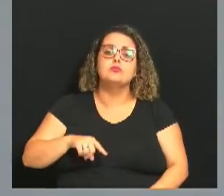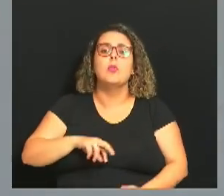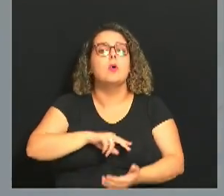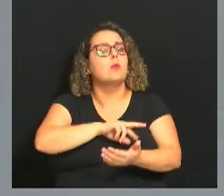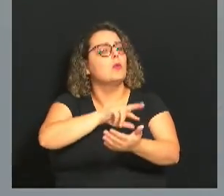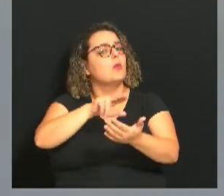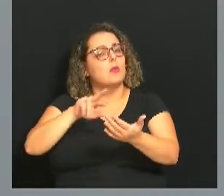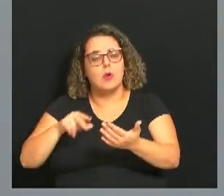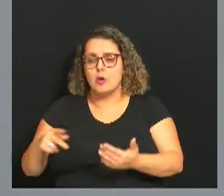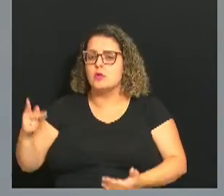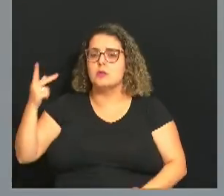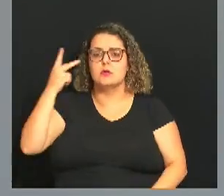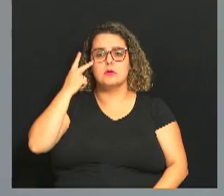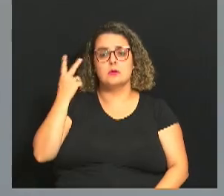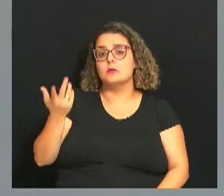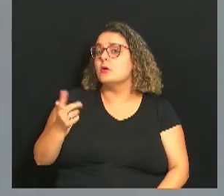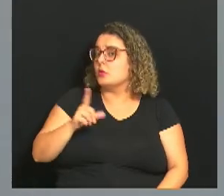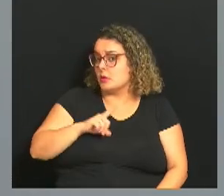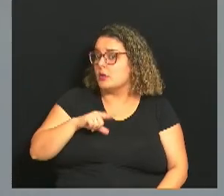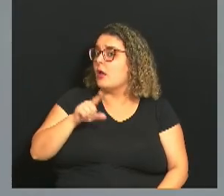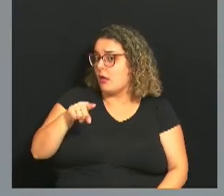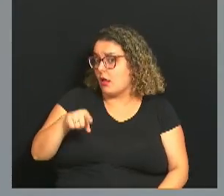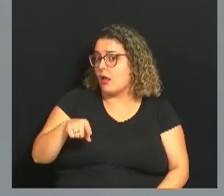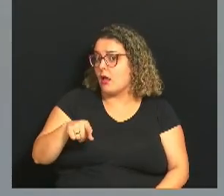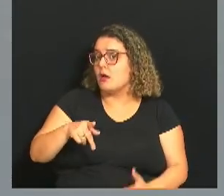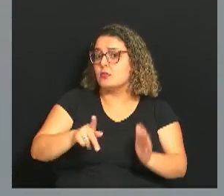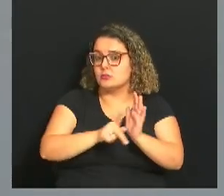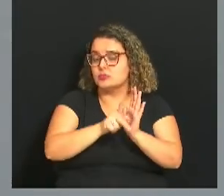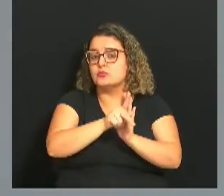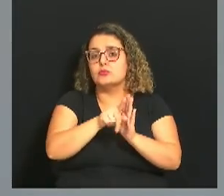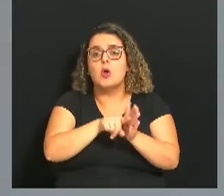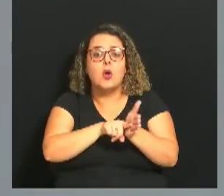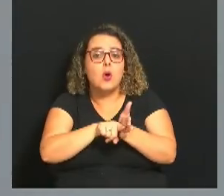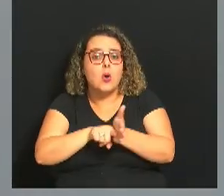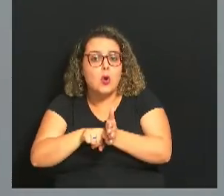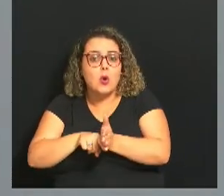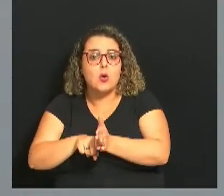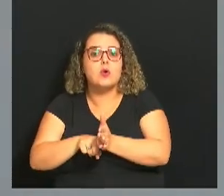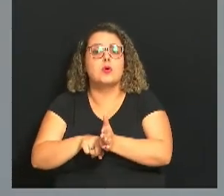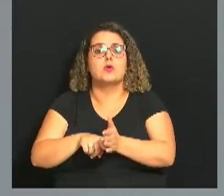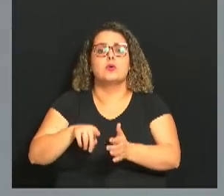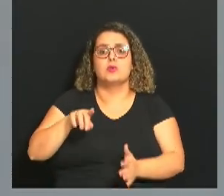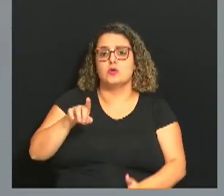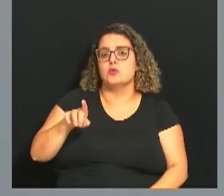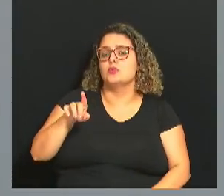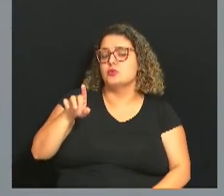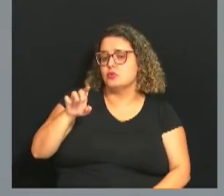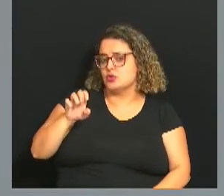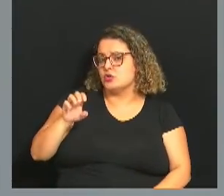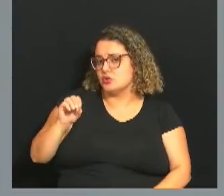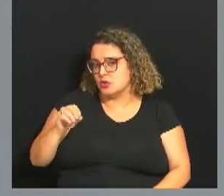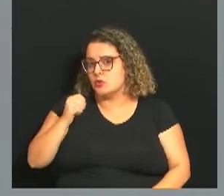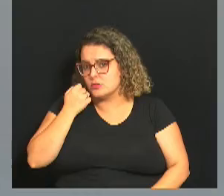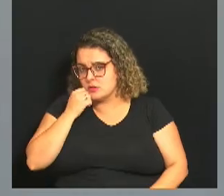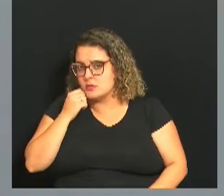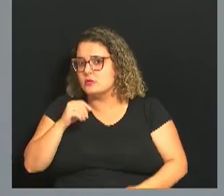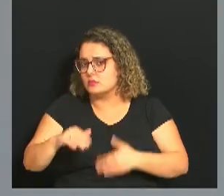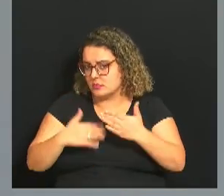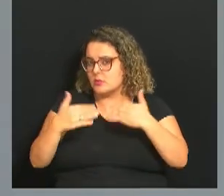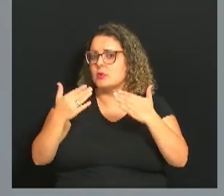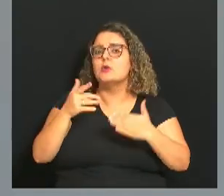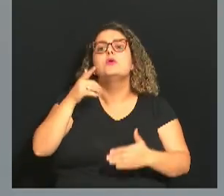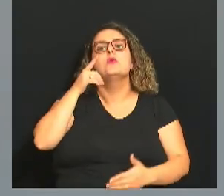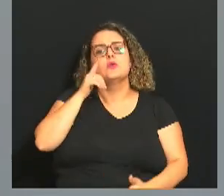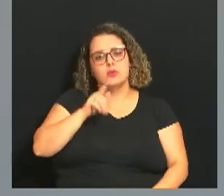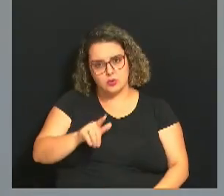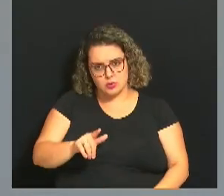Paulo. Né? Então, os projetos de pesquisa que o IG e a pós-graduação em Geografia tem desenvolvido, a gente tem conseguido gerar